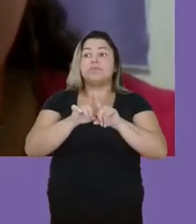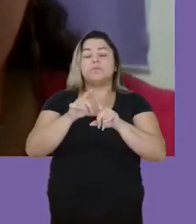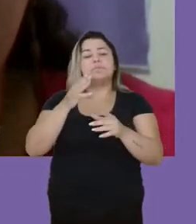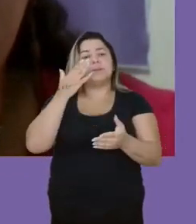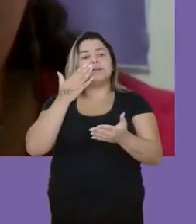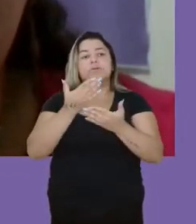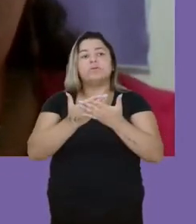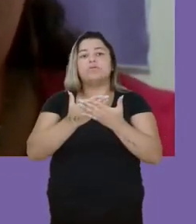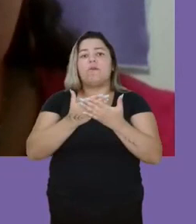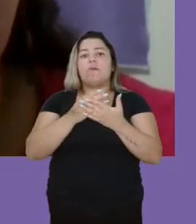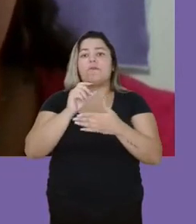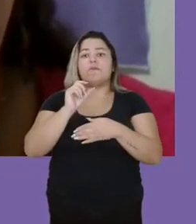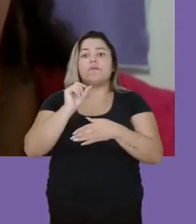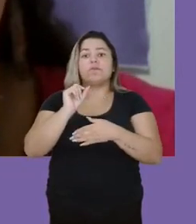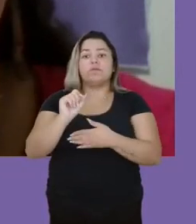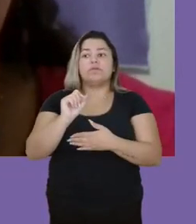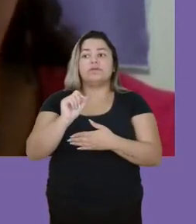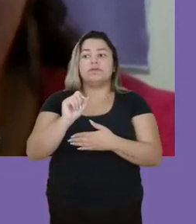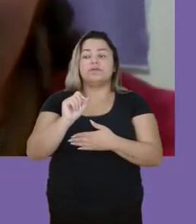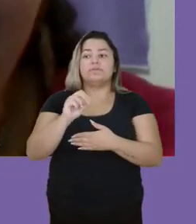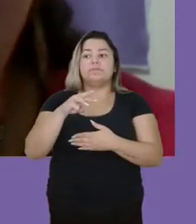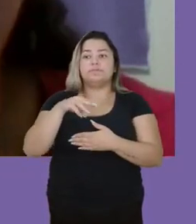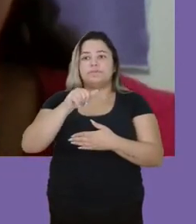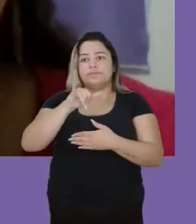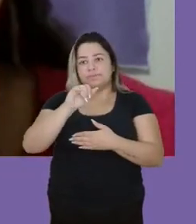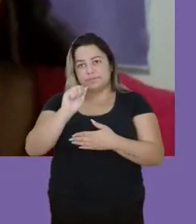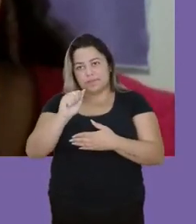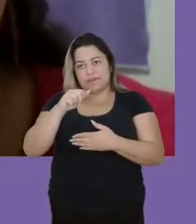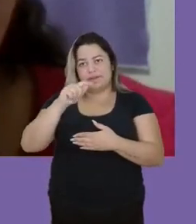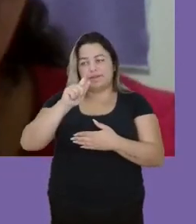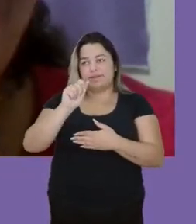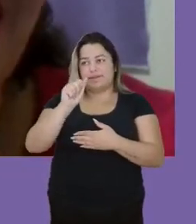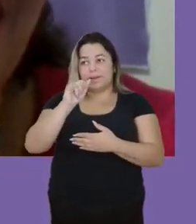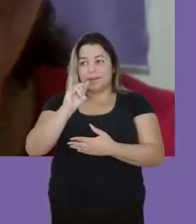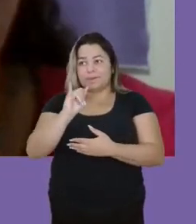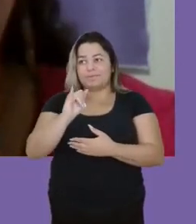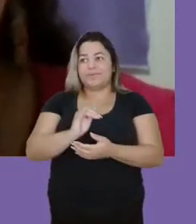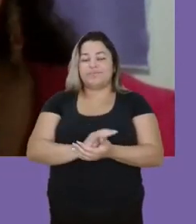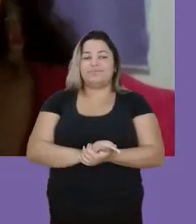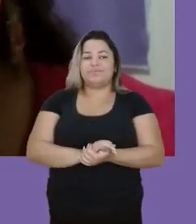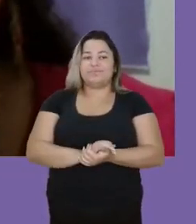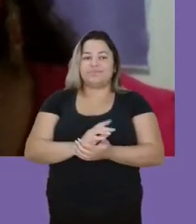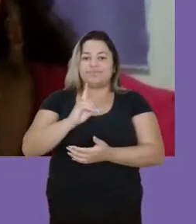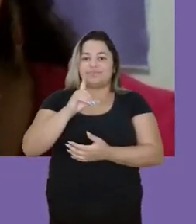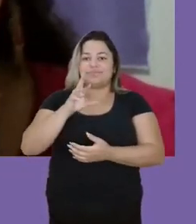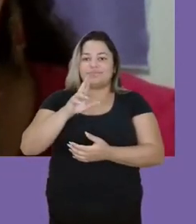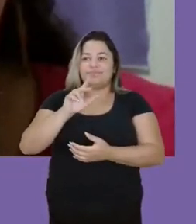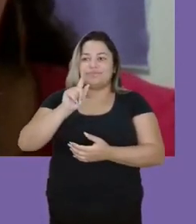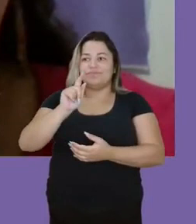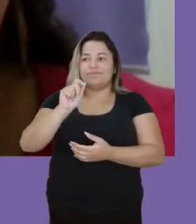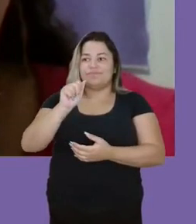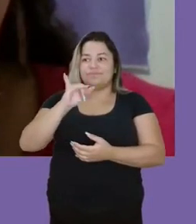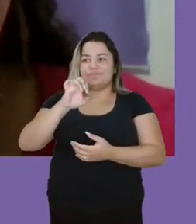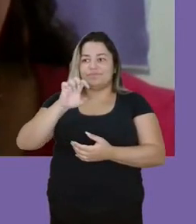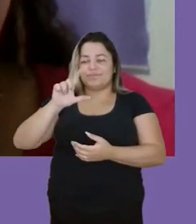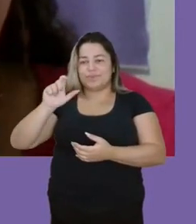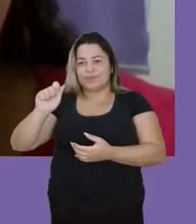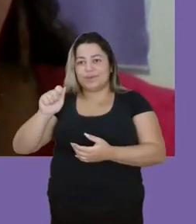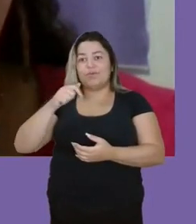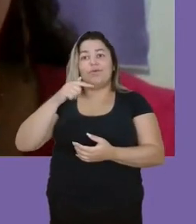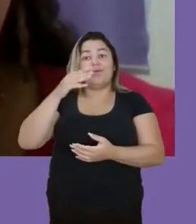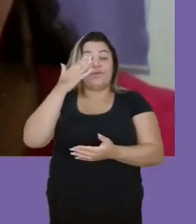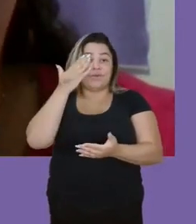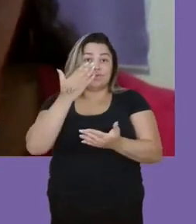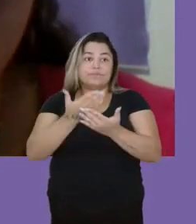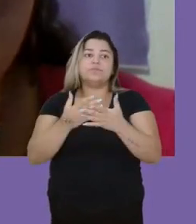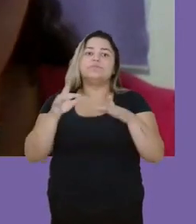também, Laura, e Maia e Gabi, né, que eu acredito, estou chamando a doutora Gabriela de Gabi, eu acredito